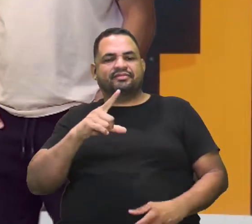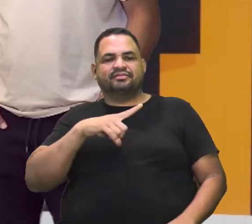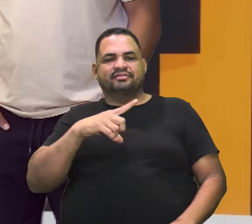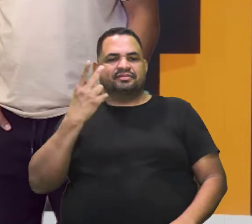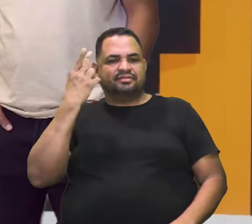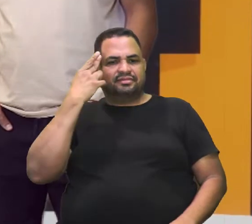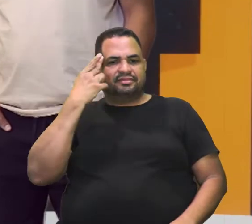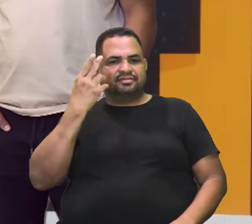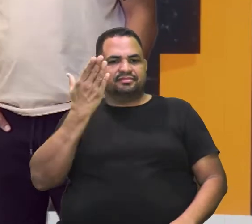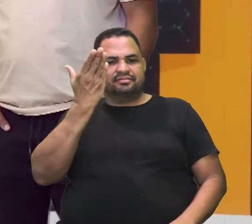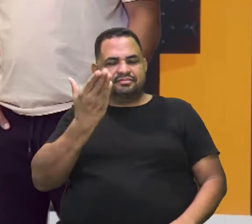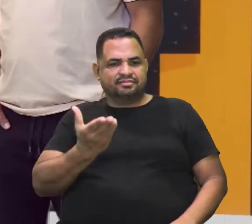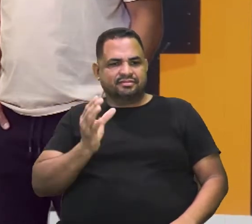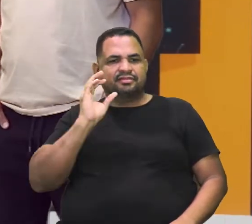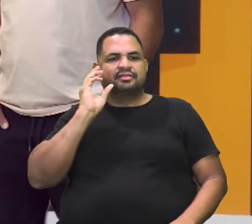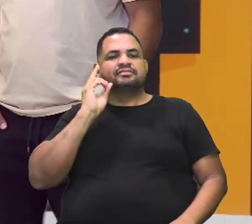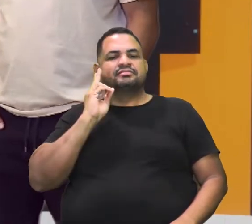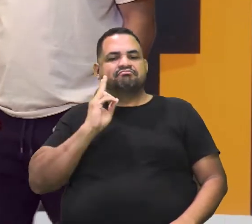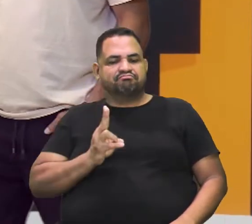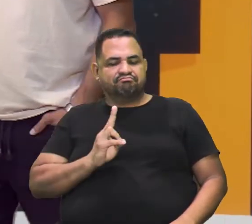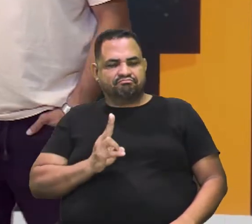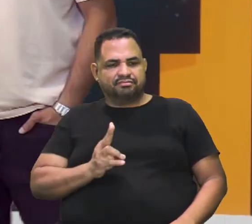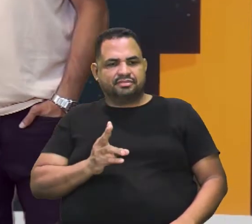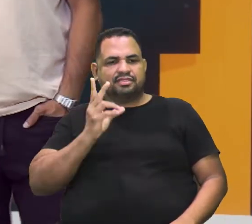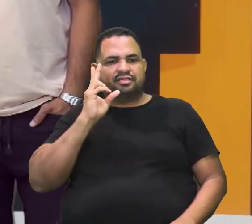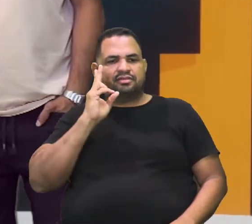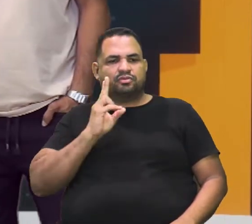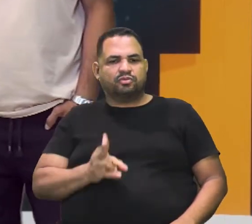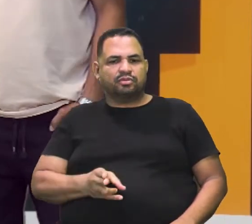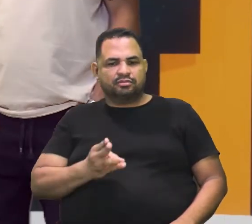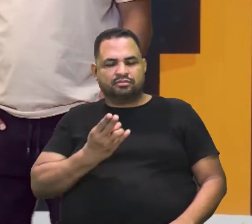então com certeza, da mesma maneira que o anterior,